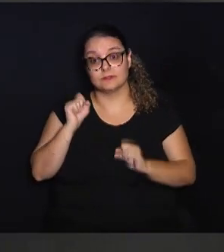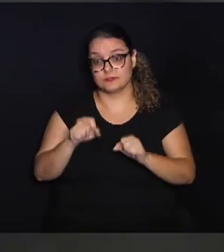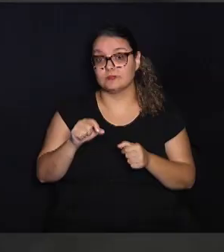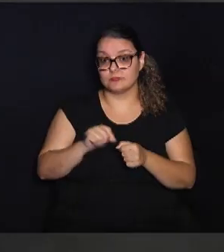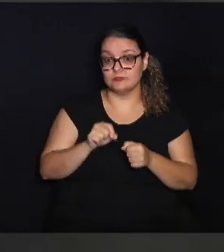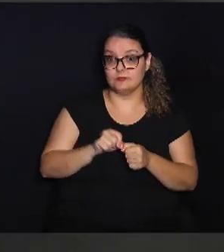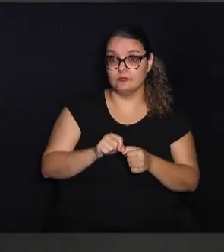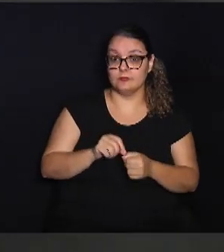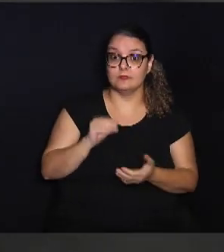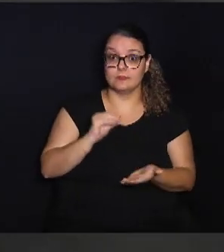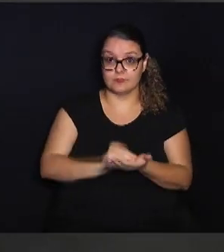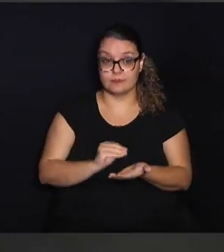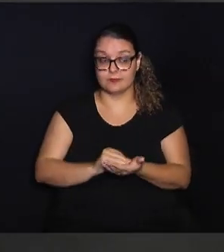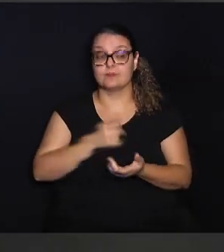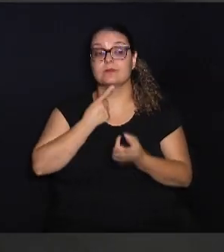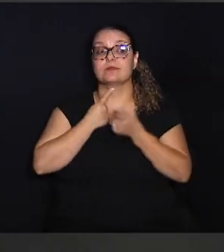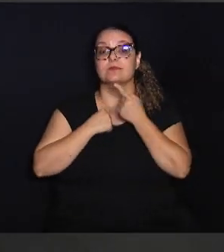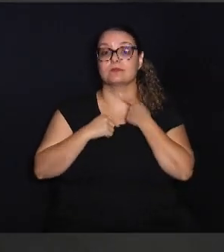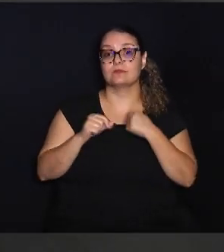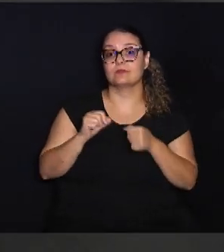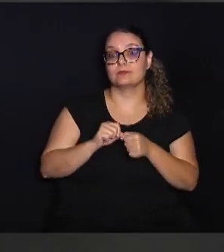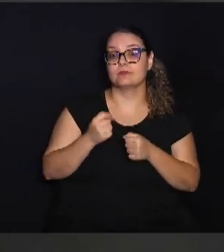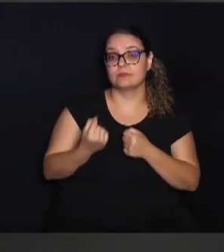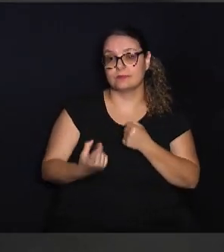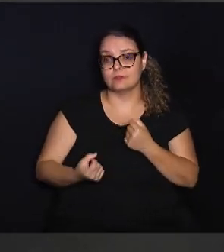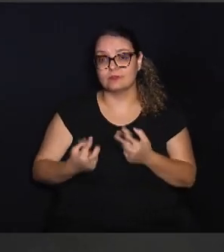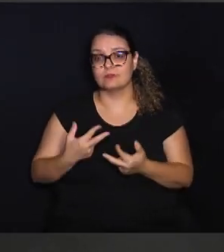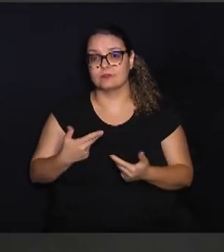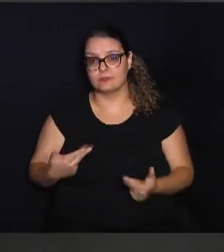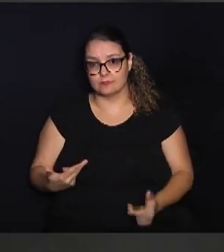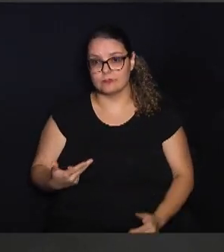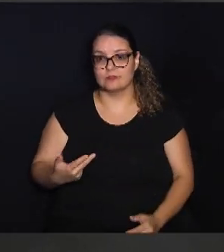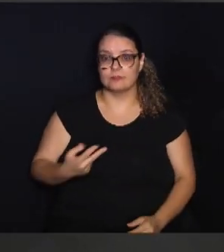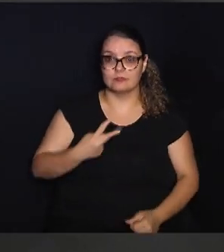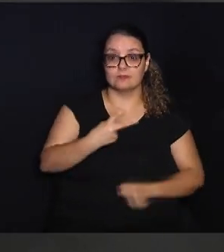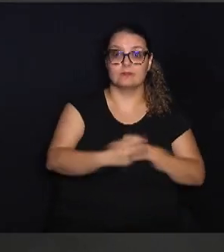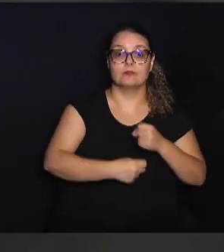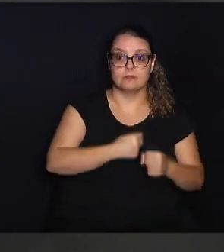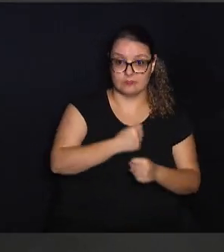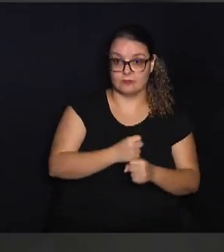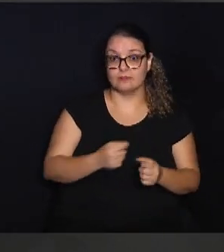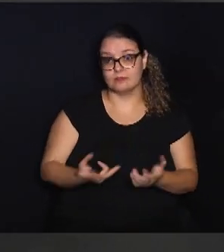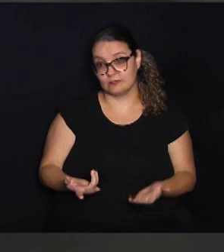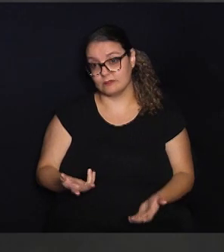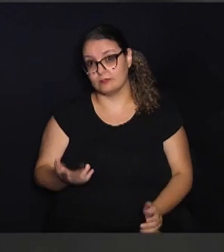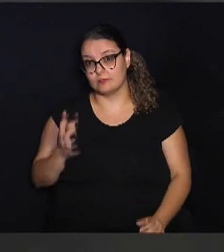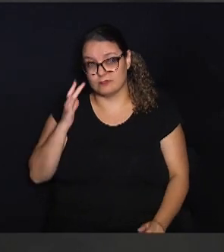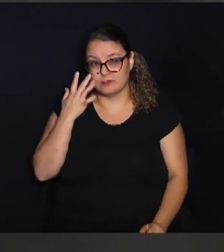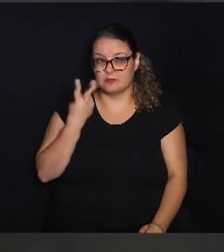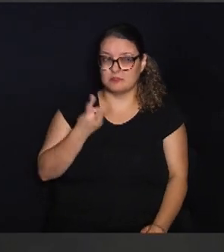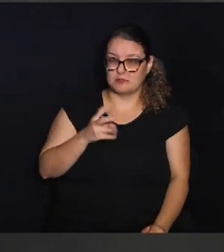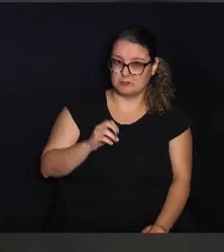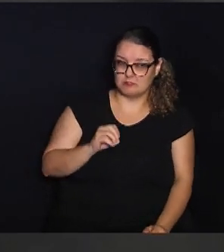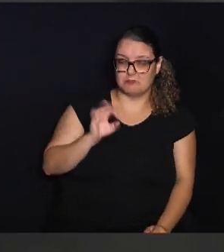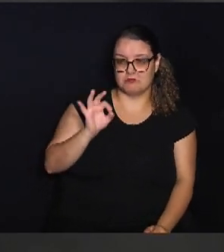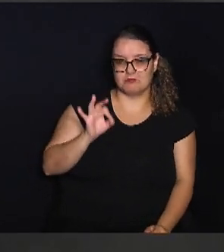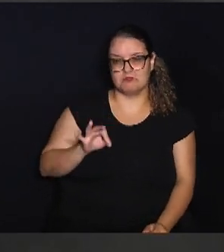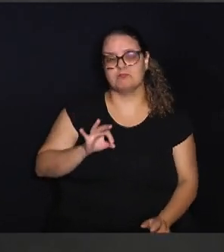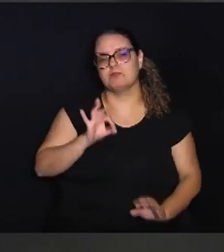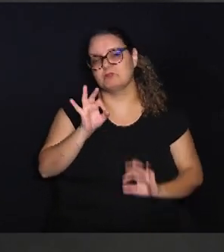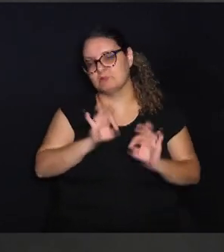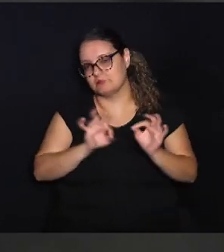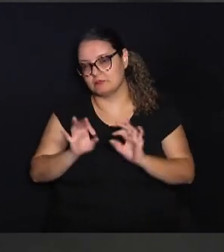faltava vontade para fazer. Então, alguma coisa saiu nos 2 primeiros anos, que eu considero que 20% dos projetos